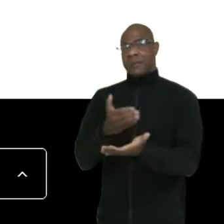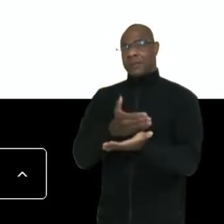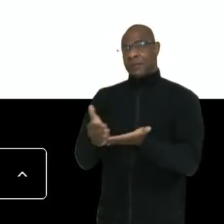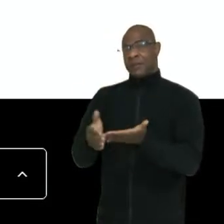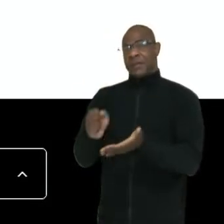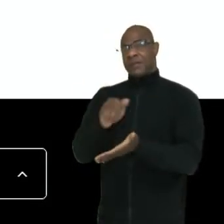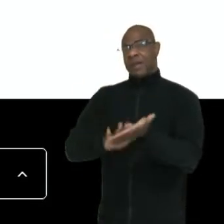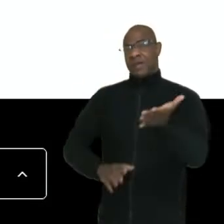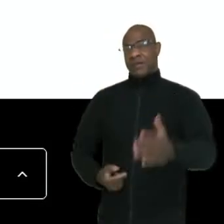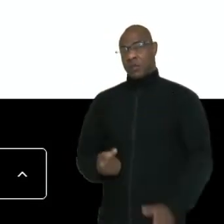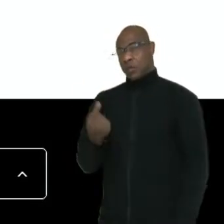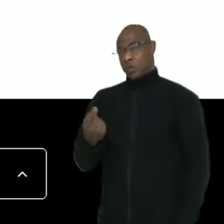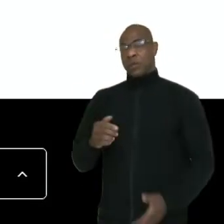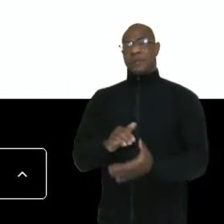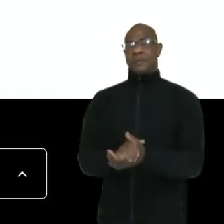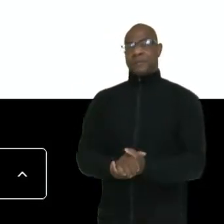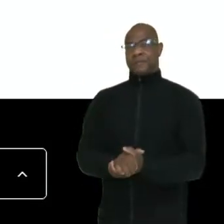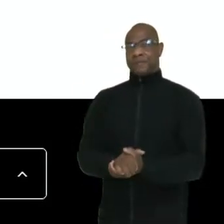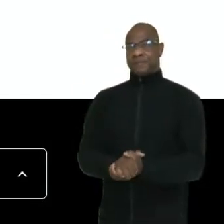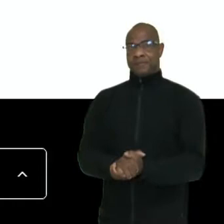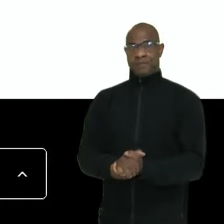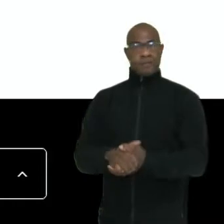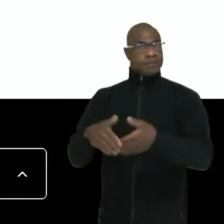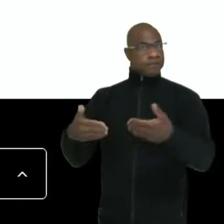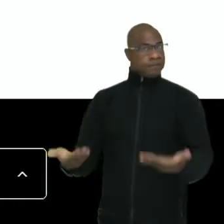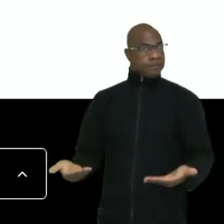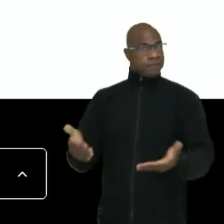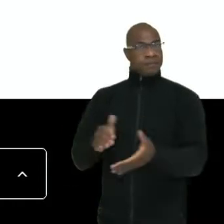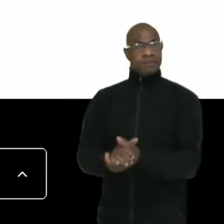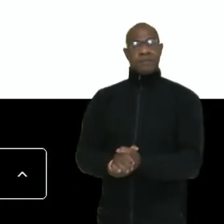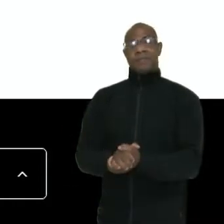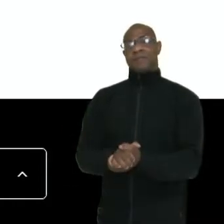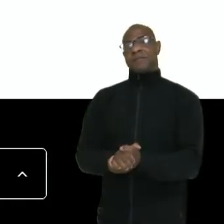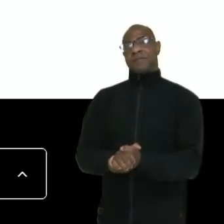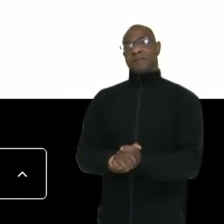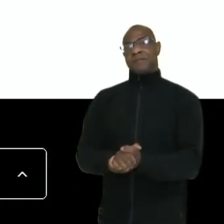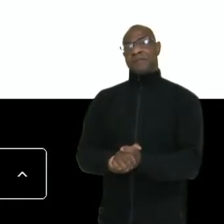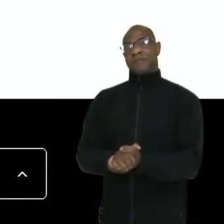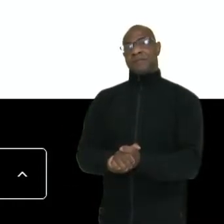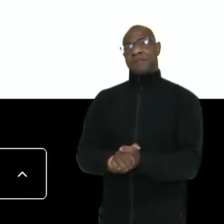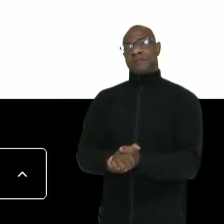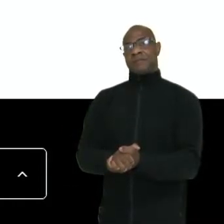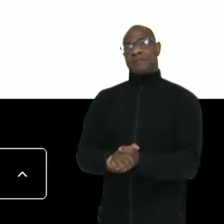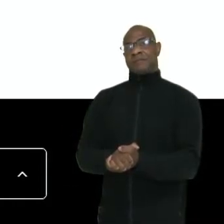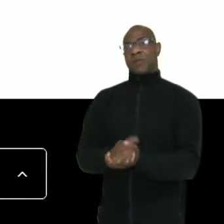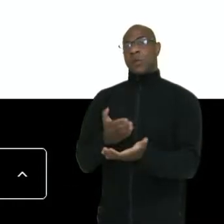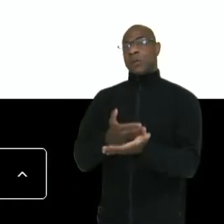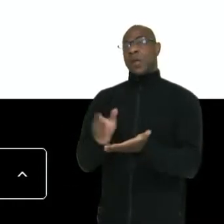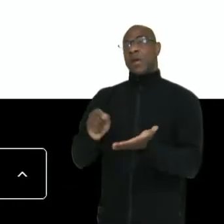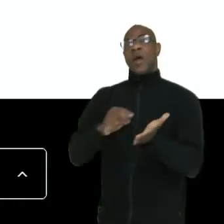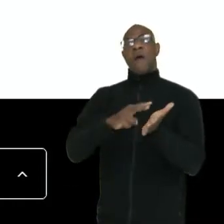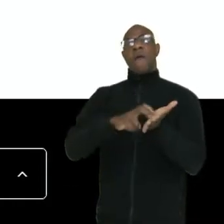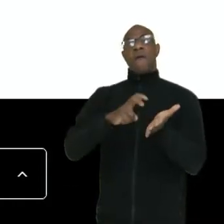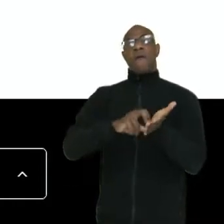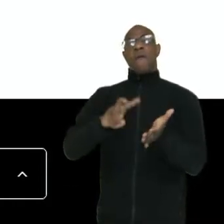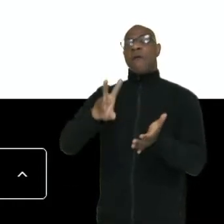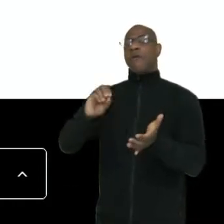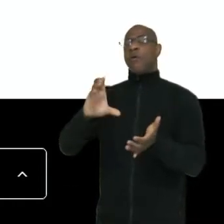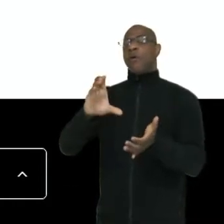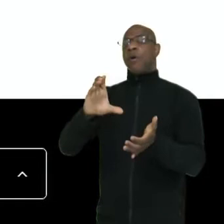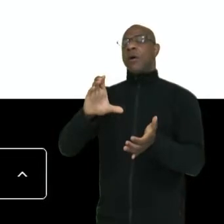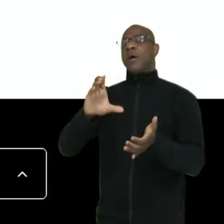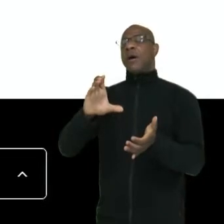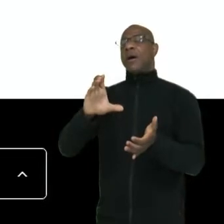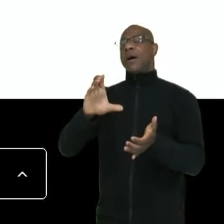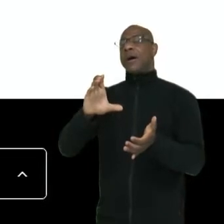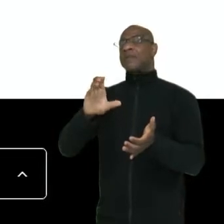o vocabulário dos dias da semana. Do you know the days of the week in English? Você sabe dizer